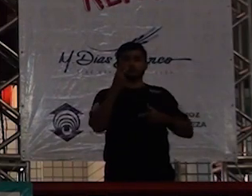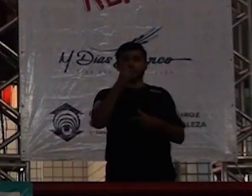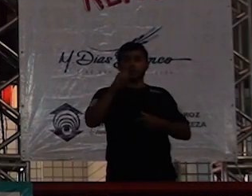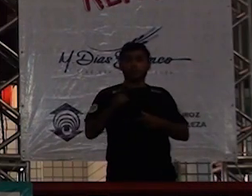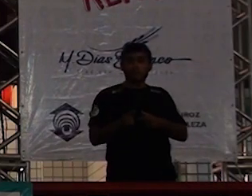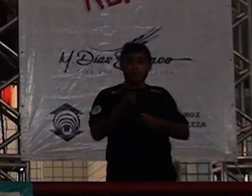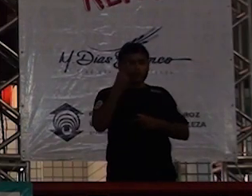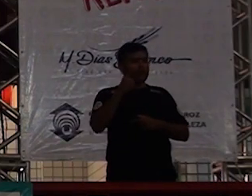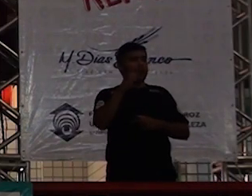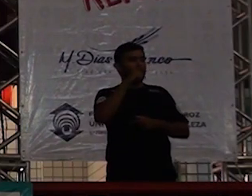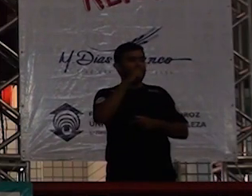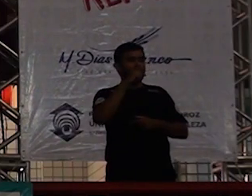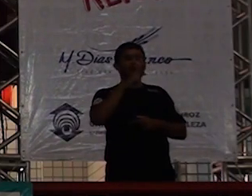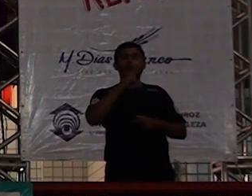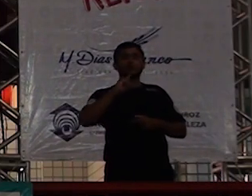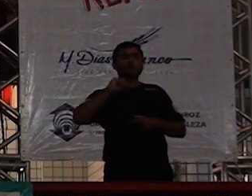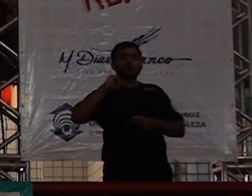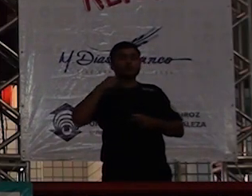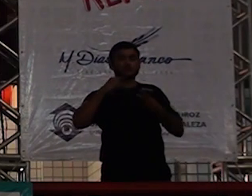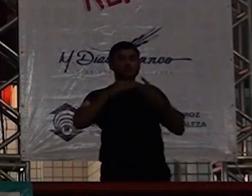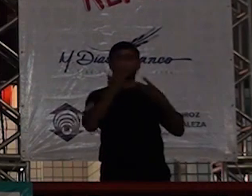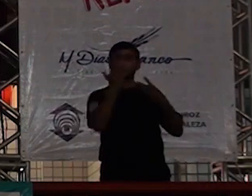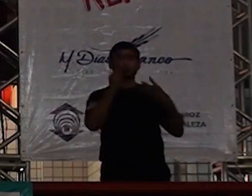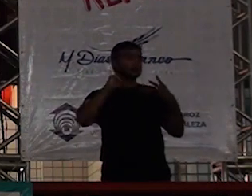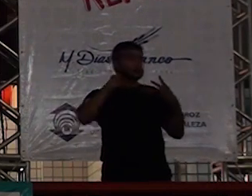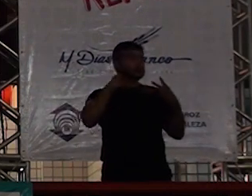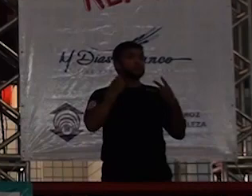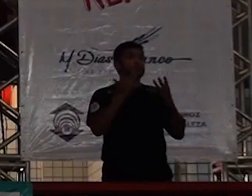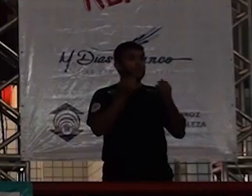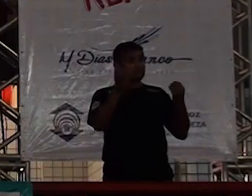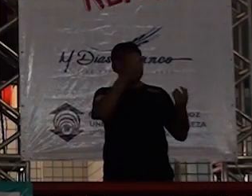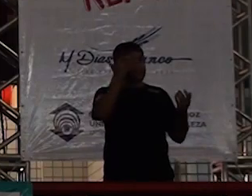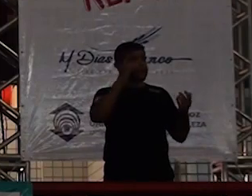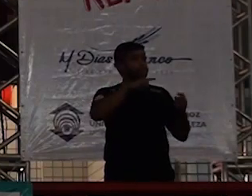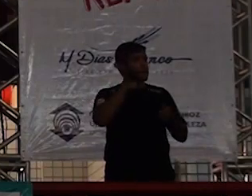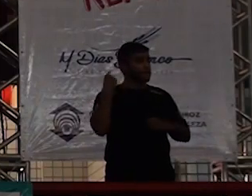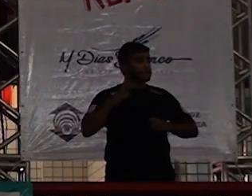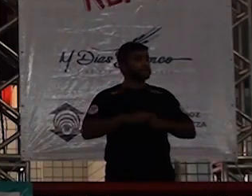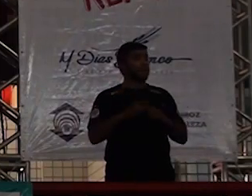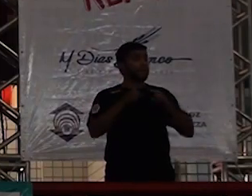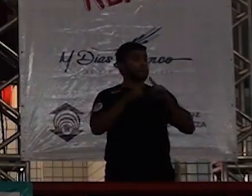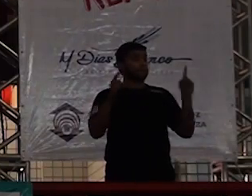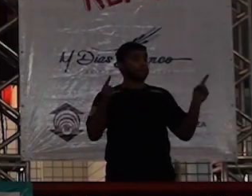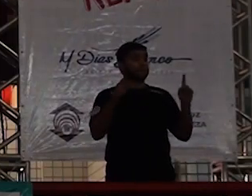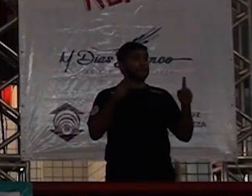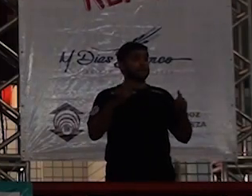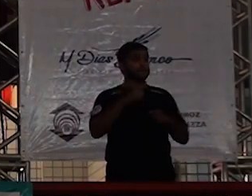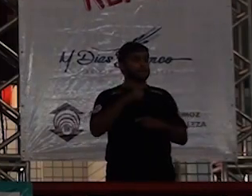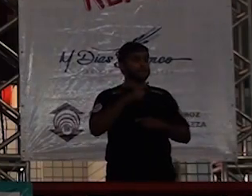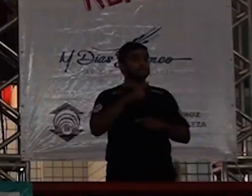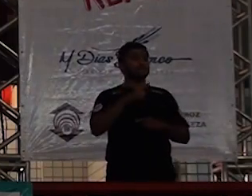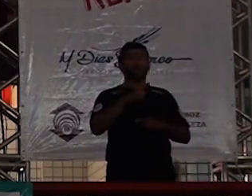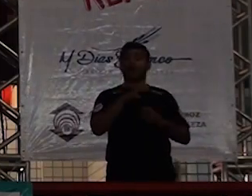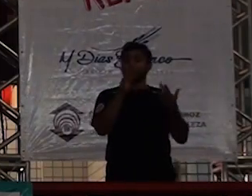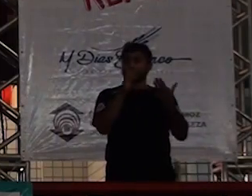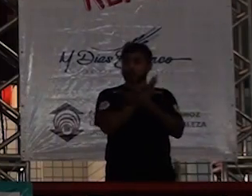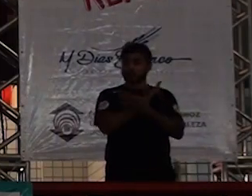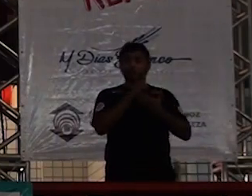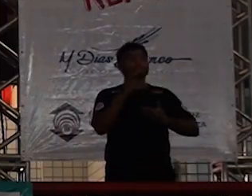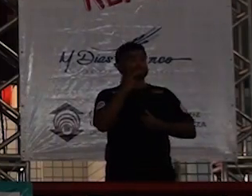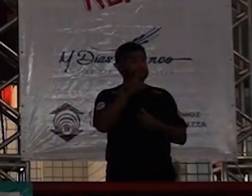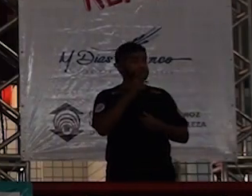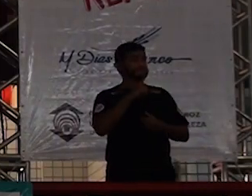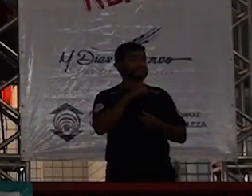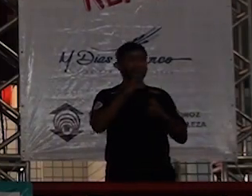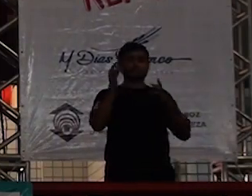ingerir comida e água contaminada. Mesmo assim, 80% do esgoto produzido no mundo é jogado na natureza